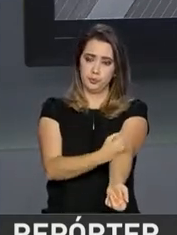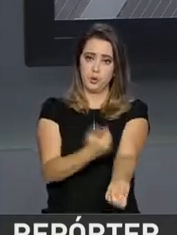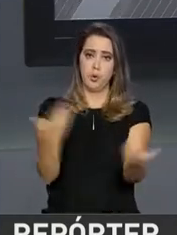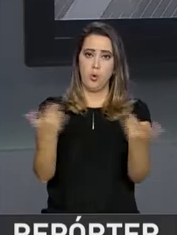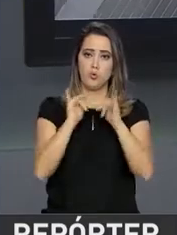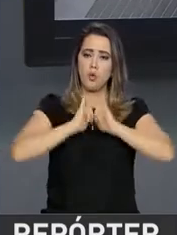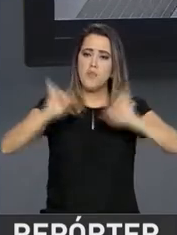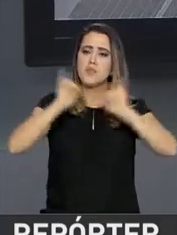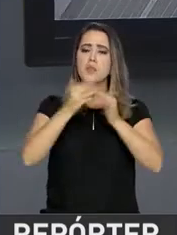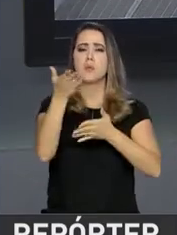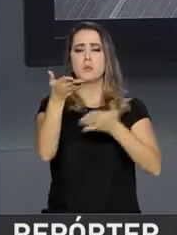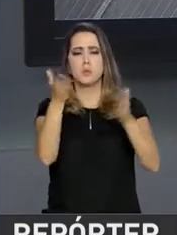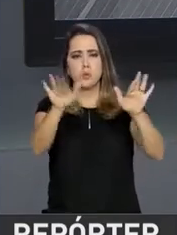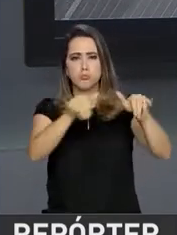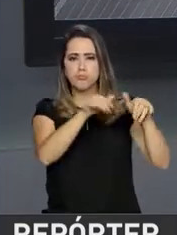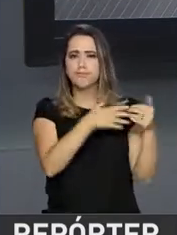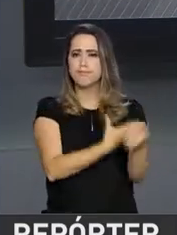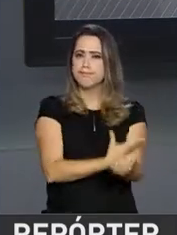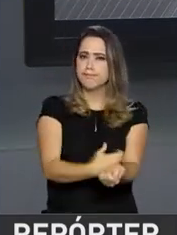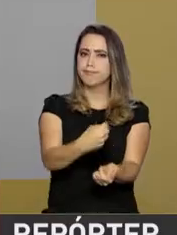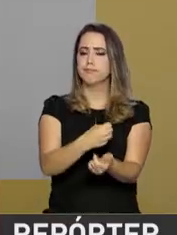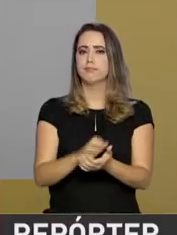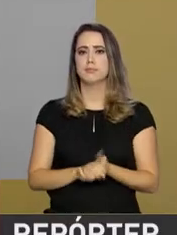população colabore com os bancos de sangue.